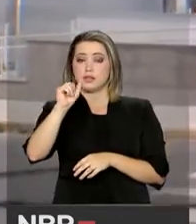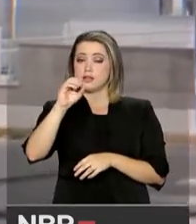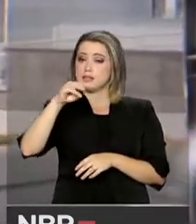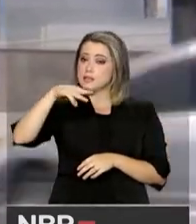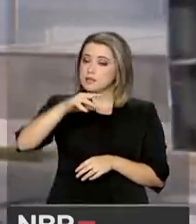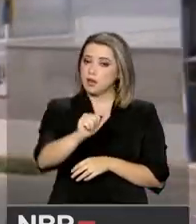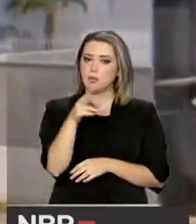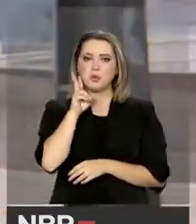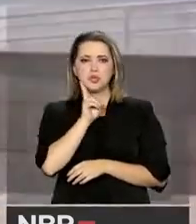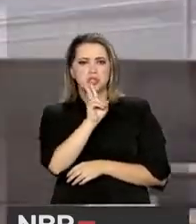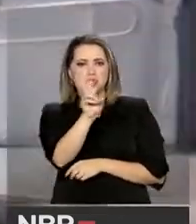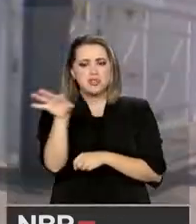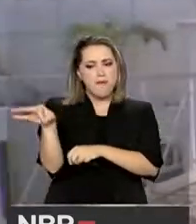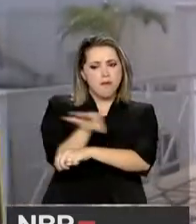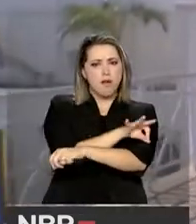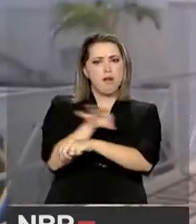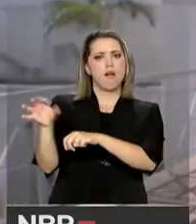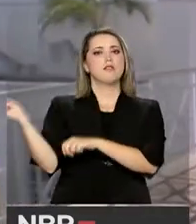arquitetura moderna,